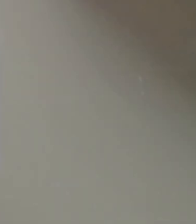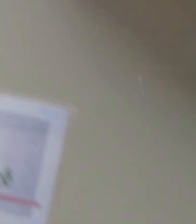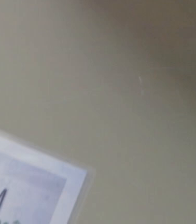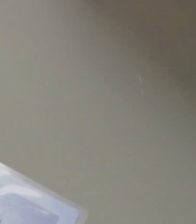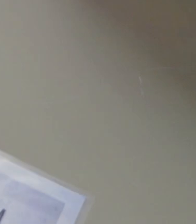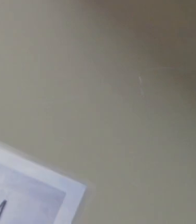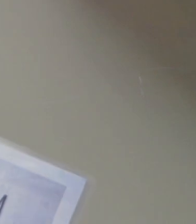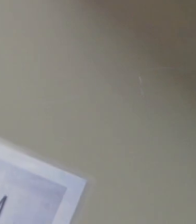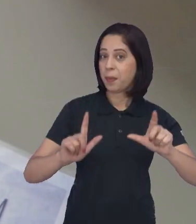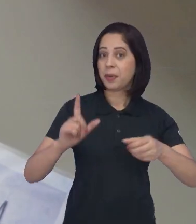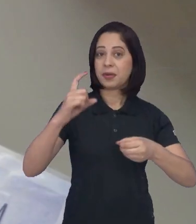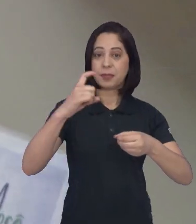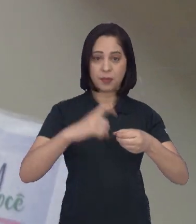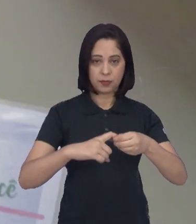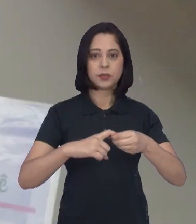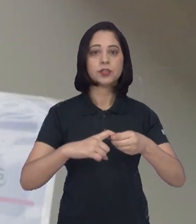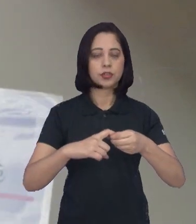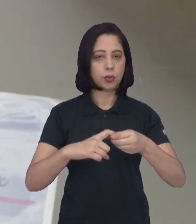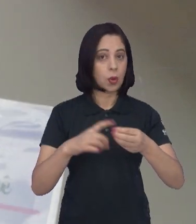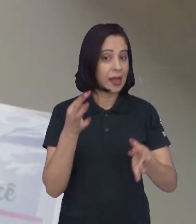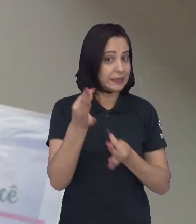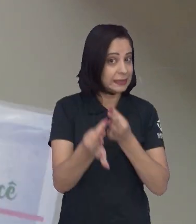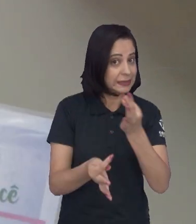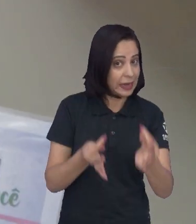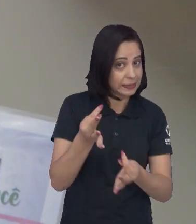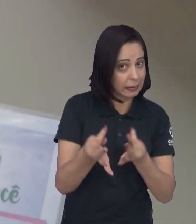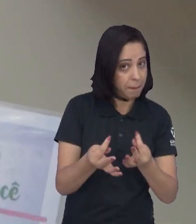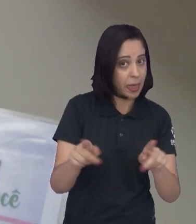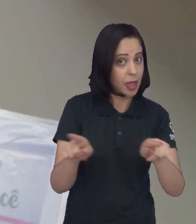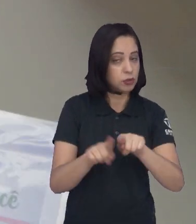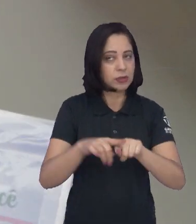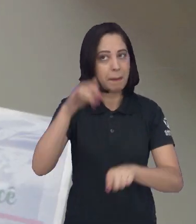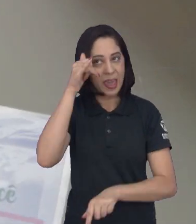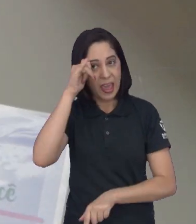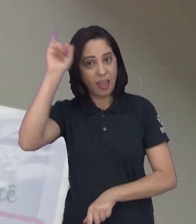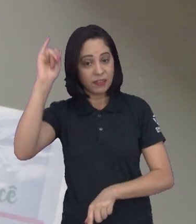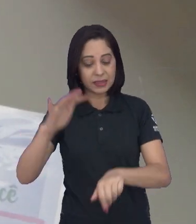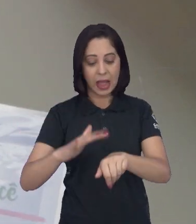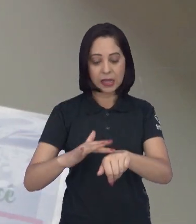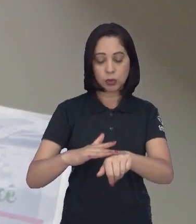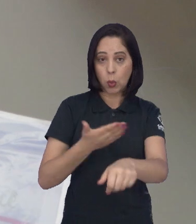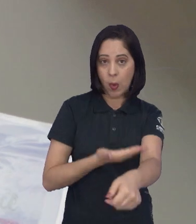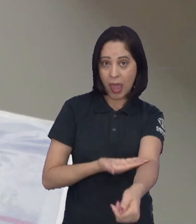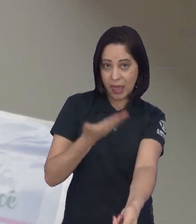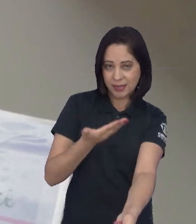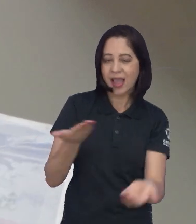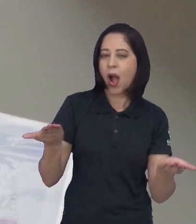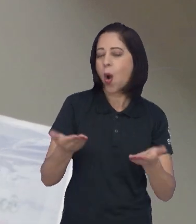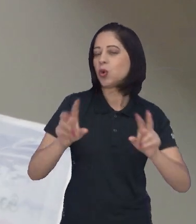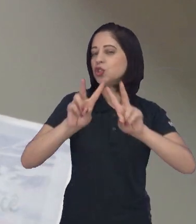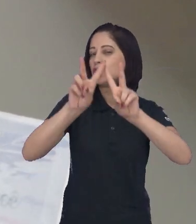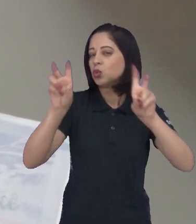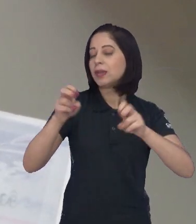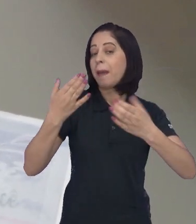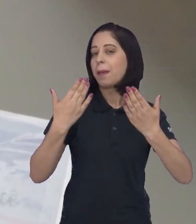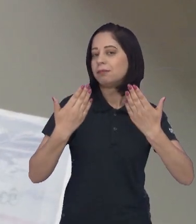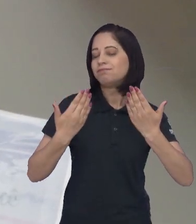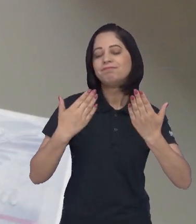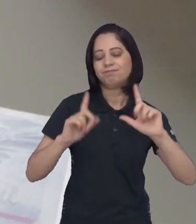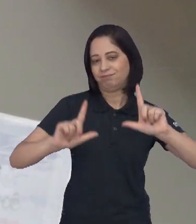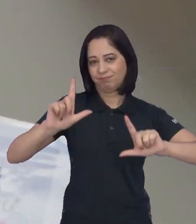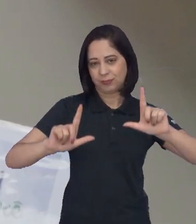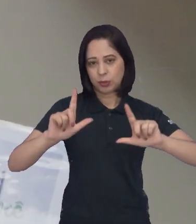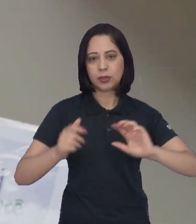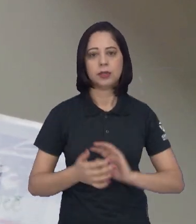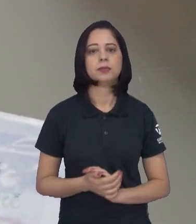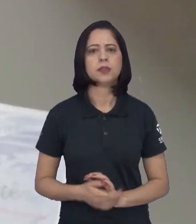estamos de volta como tratar e principalmente como prevenir a hipertensão é tema do de bem com você de hoje